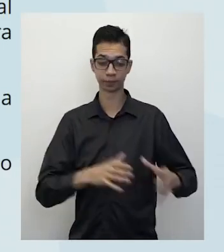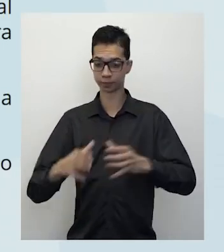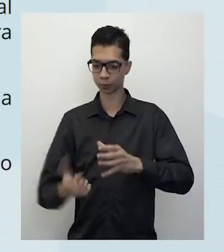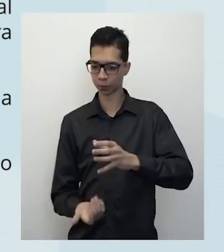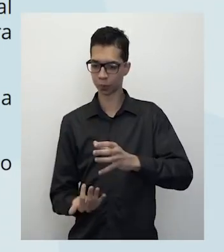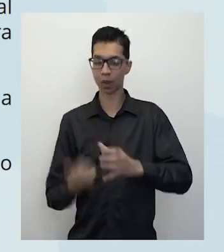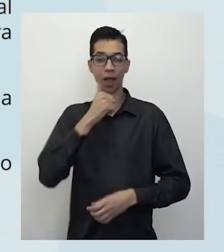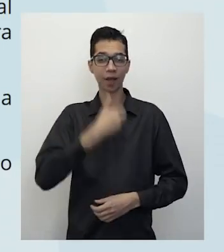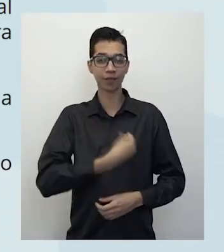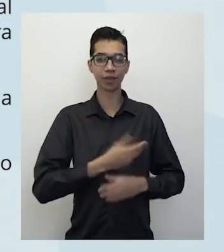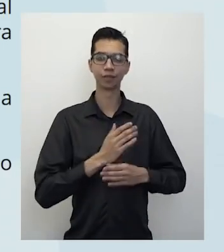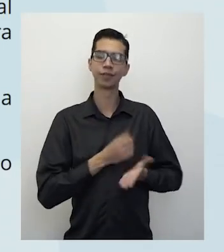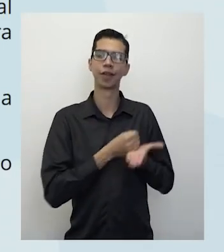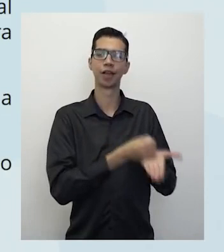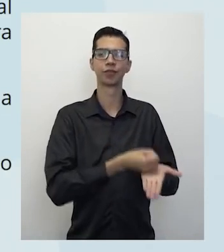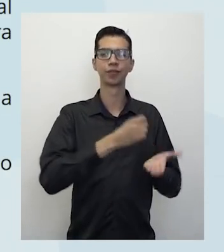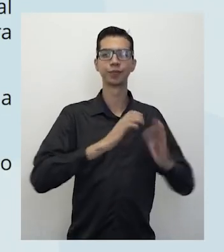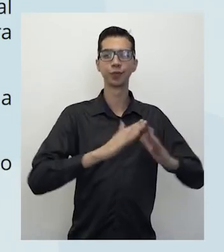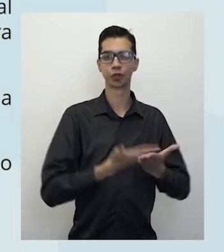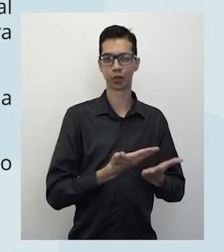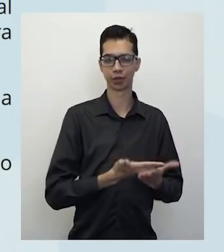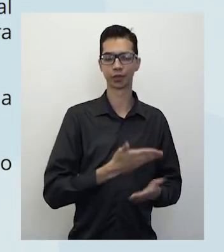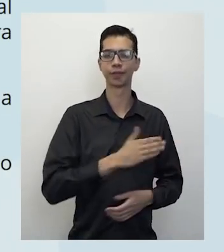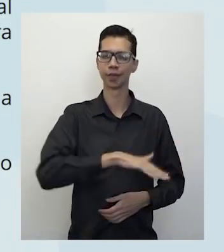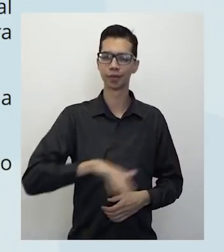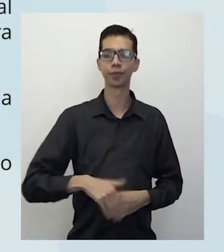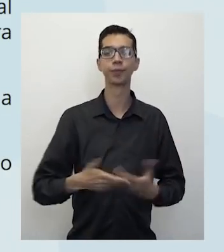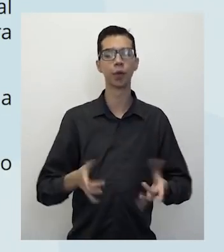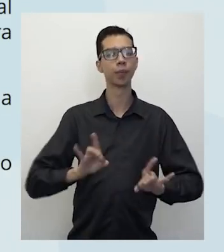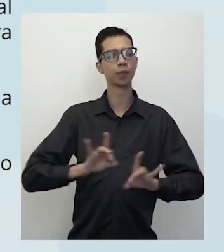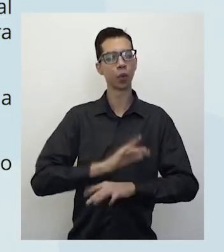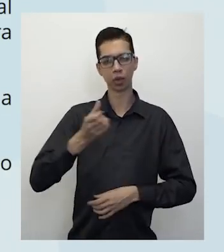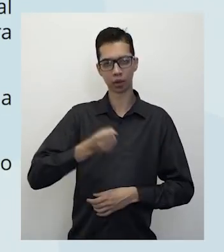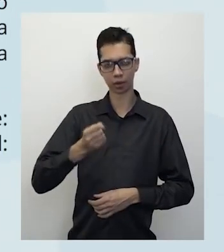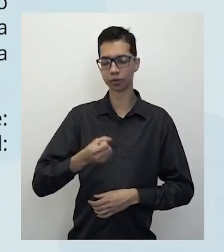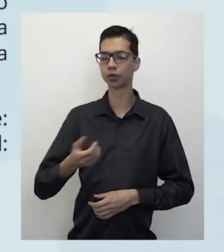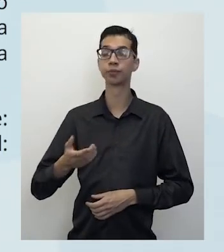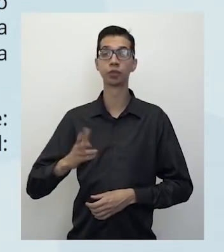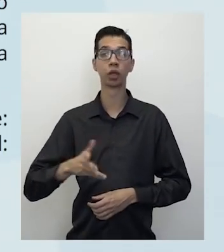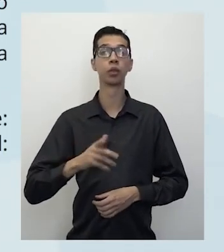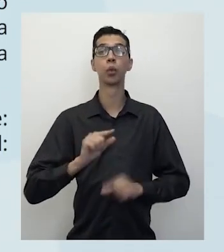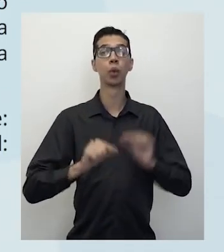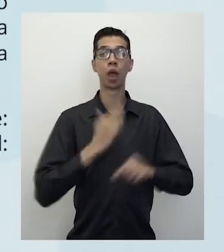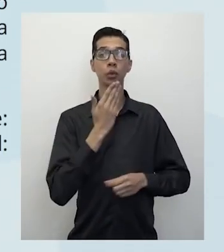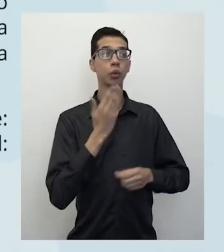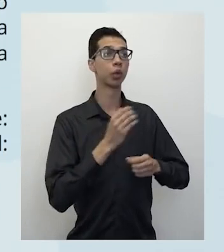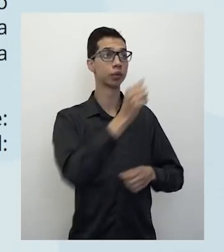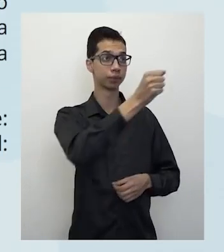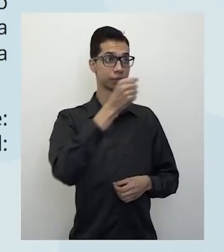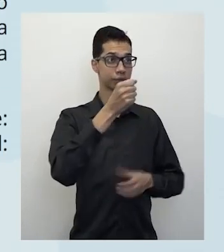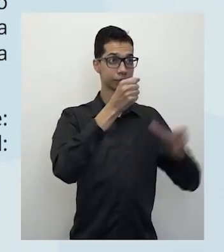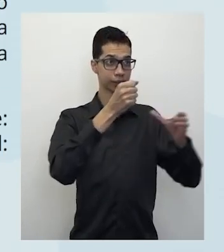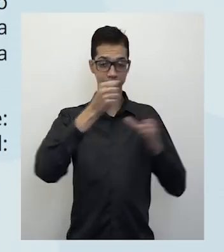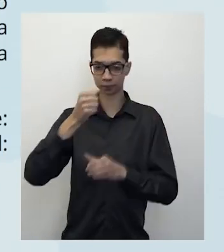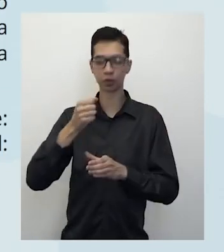a responsabilidade de ser protagonista. Leite fervido, pega o açúcar, pega o chocolate, bebida pronta, põe